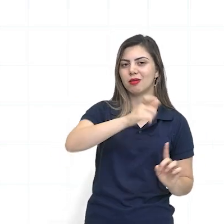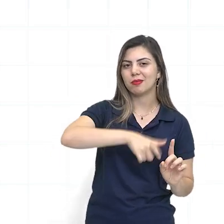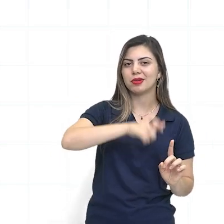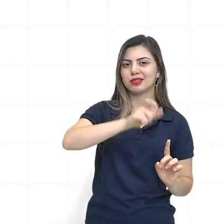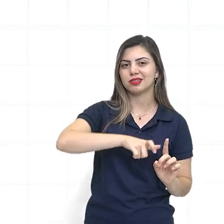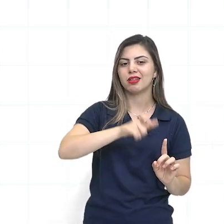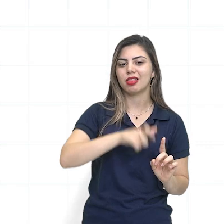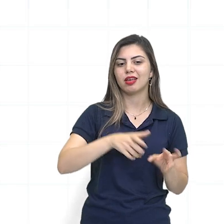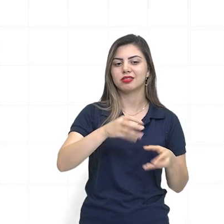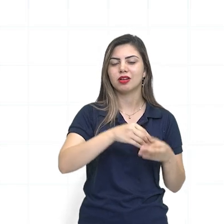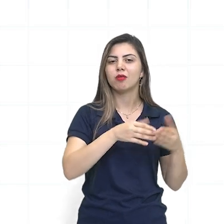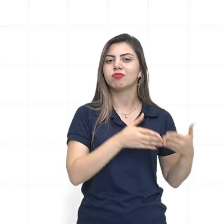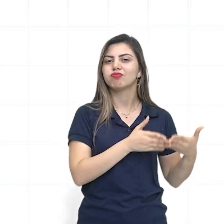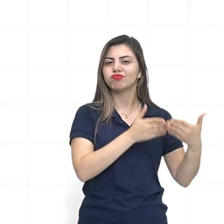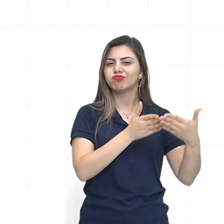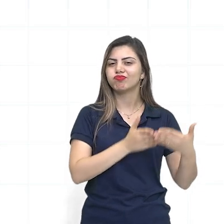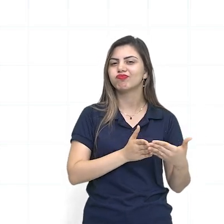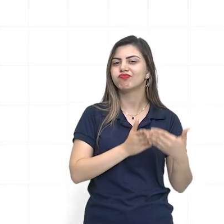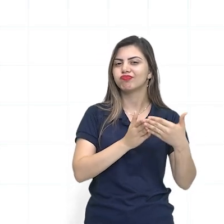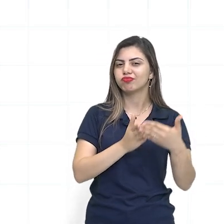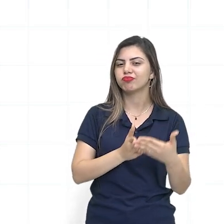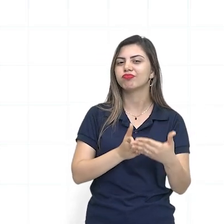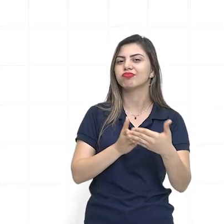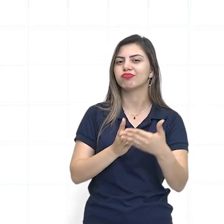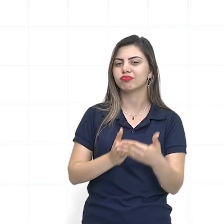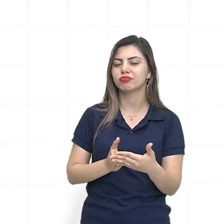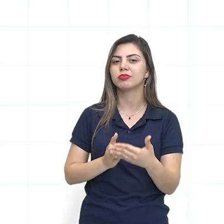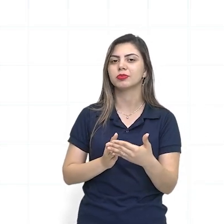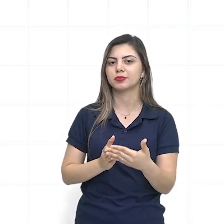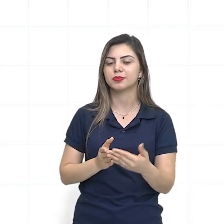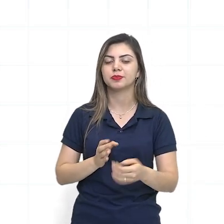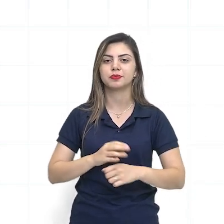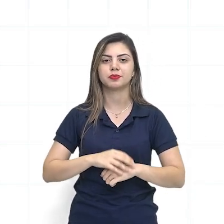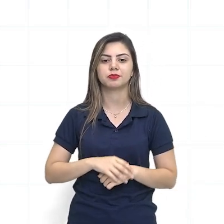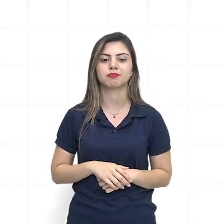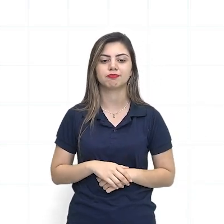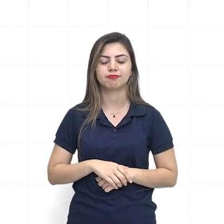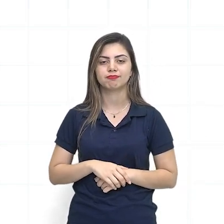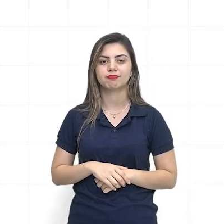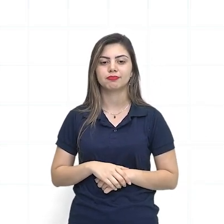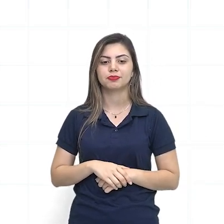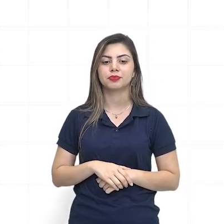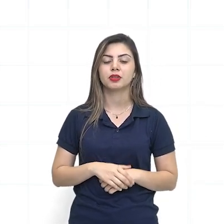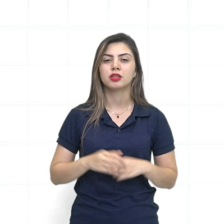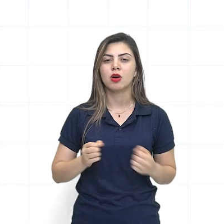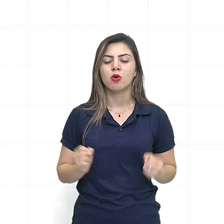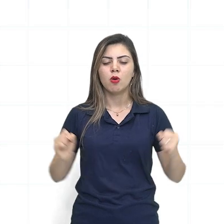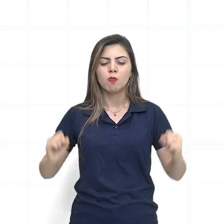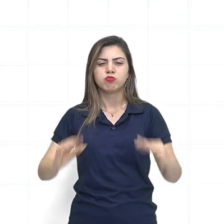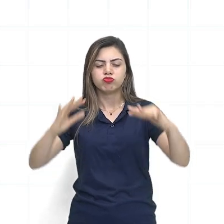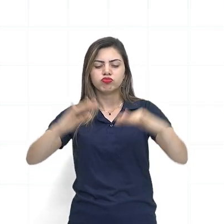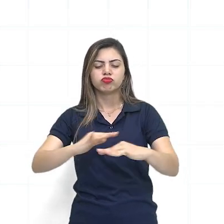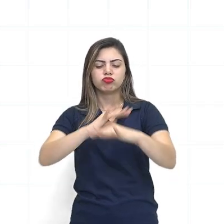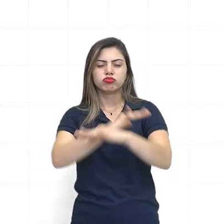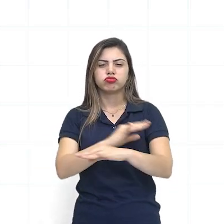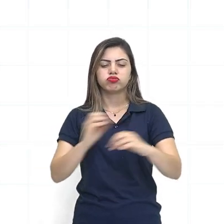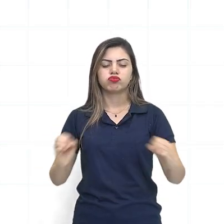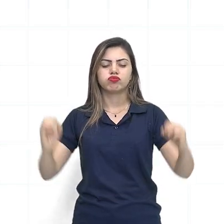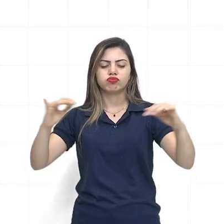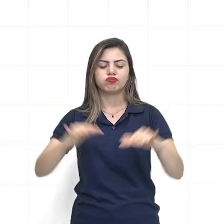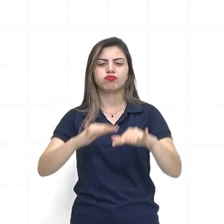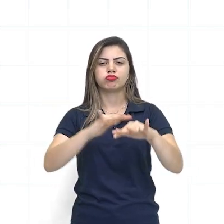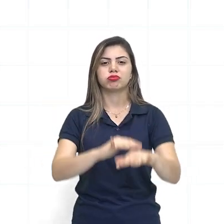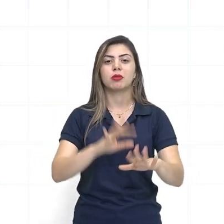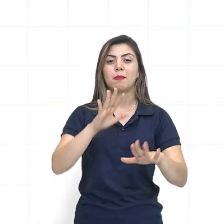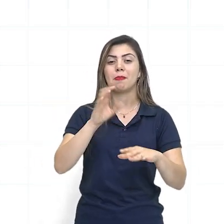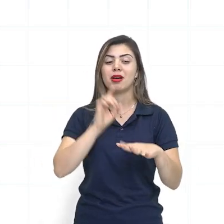aí, nesse barco que vocês estão vendo, né? Na ilustração. E o mar não era fácil e os deuses tinham seus